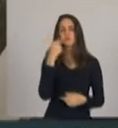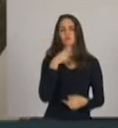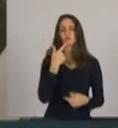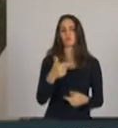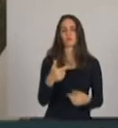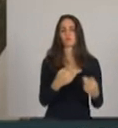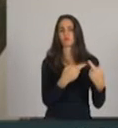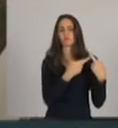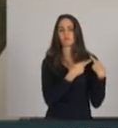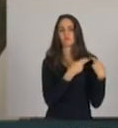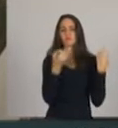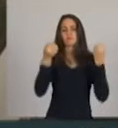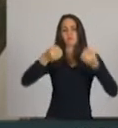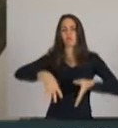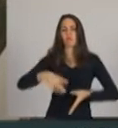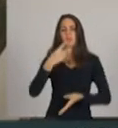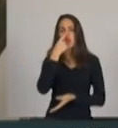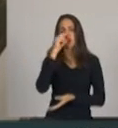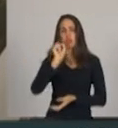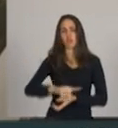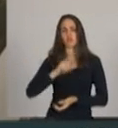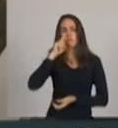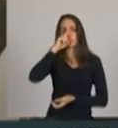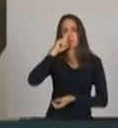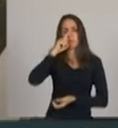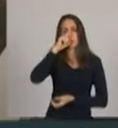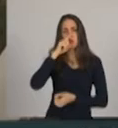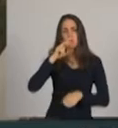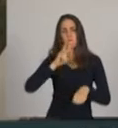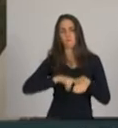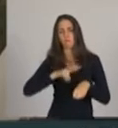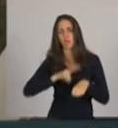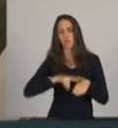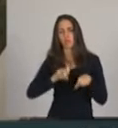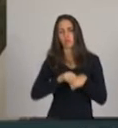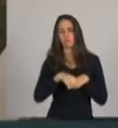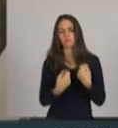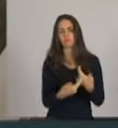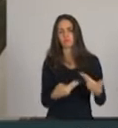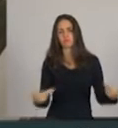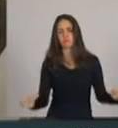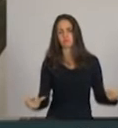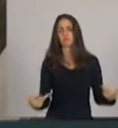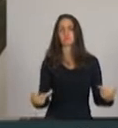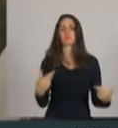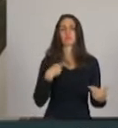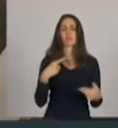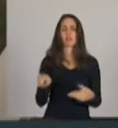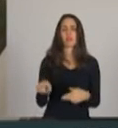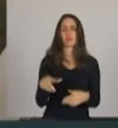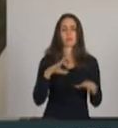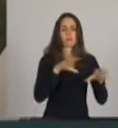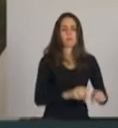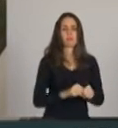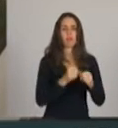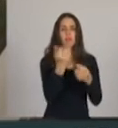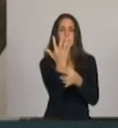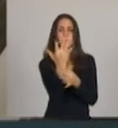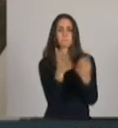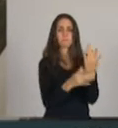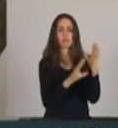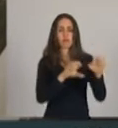indivíduos que não sabem, que não têm responsabilidade com esta categoria tão